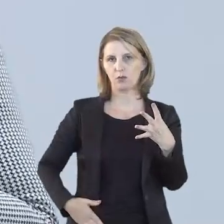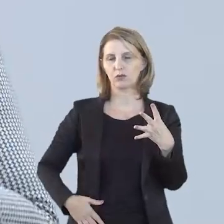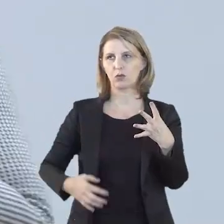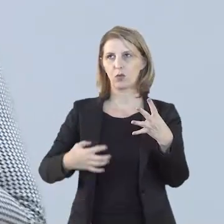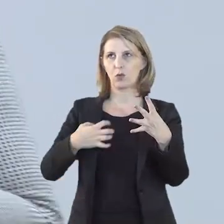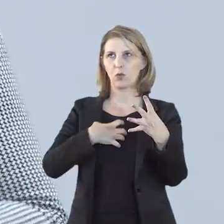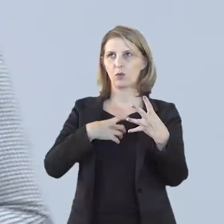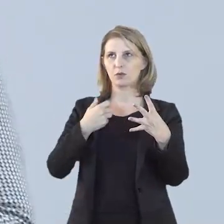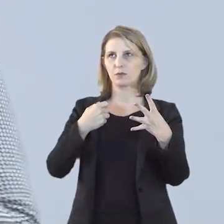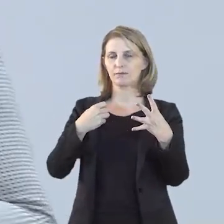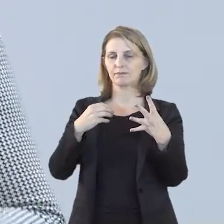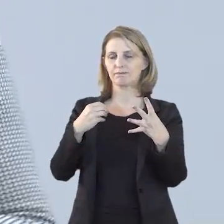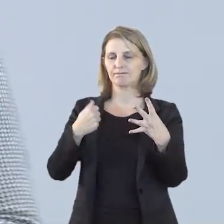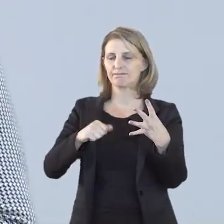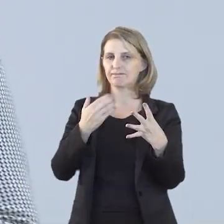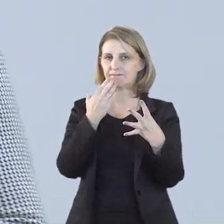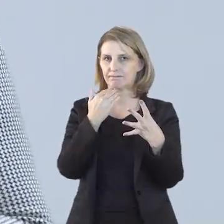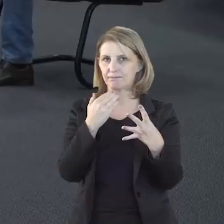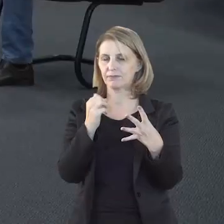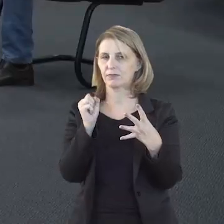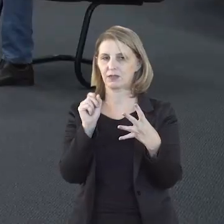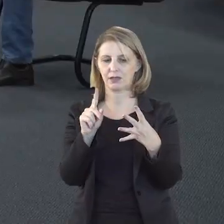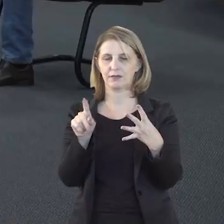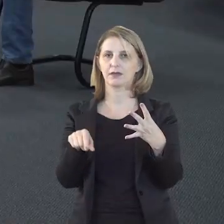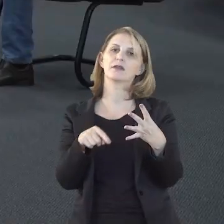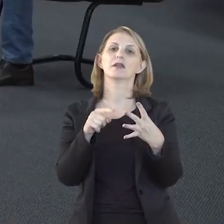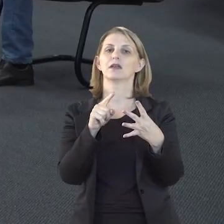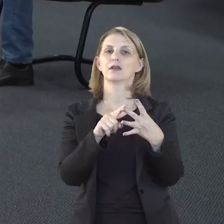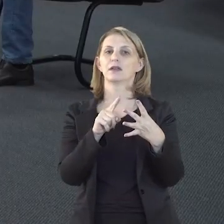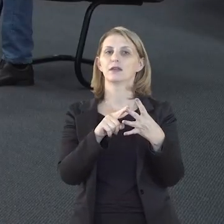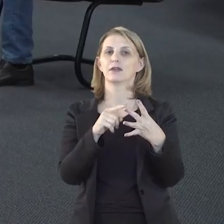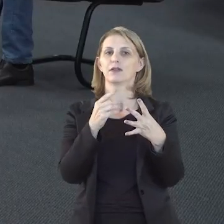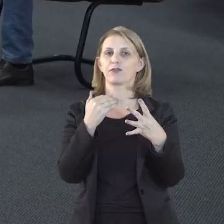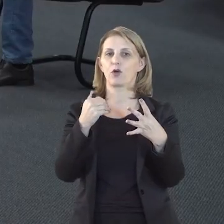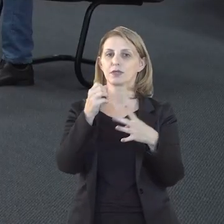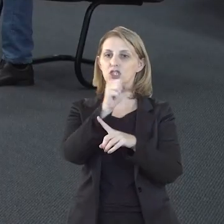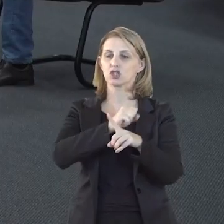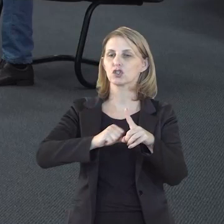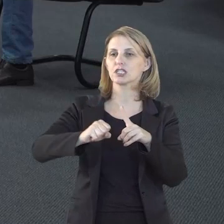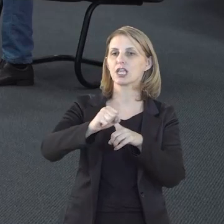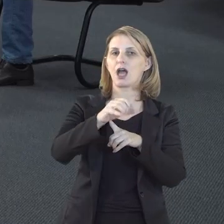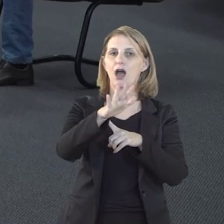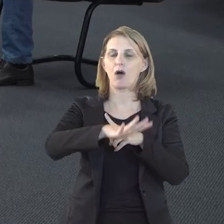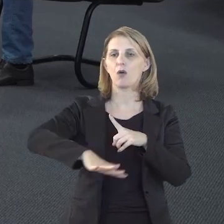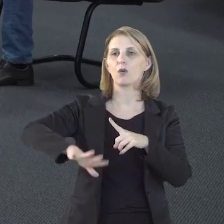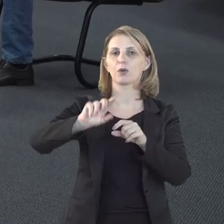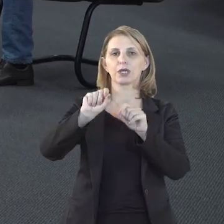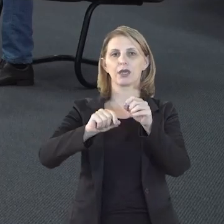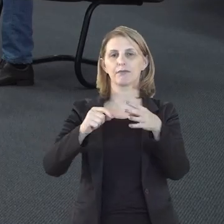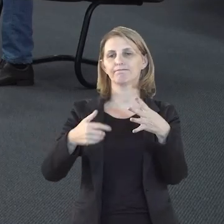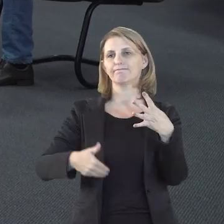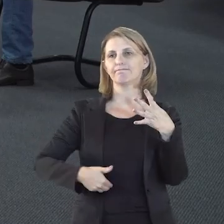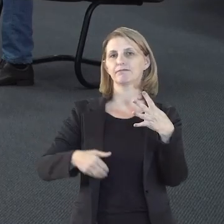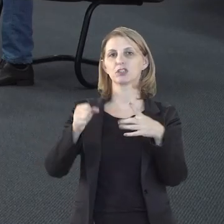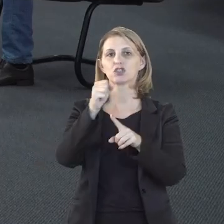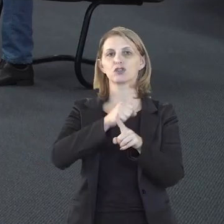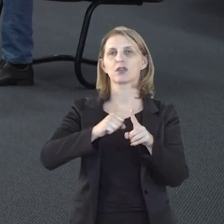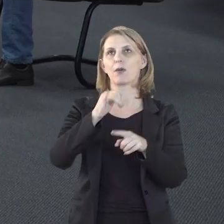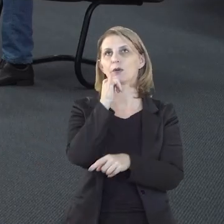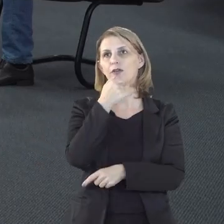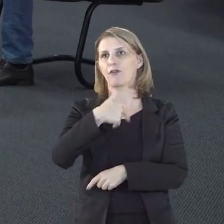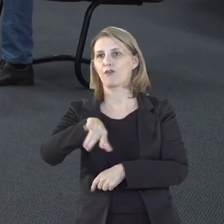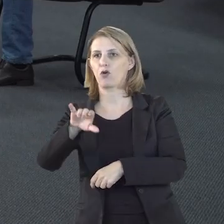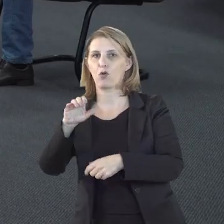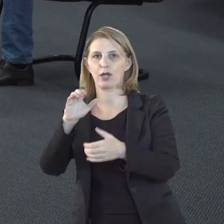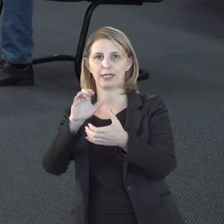fome fisiológica, que é essa que mantém a gente, né? Que a gente precisa comer para viver. A fome social, que